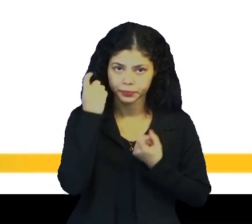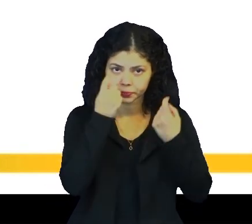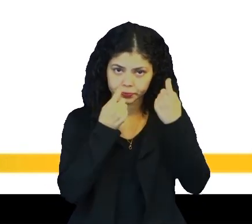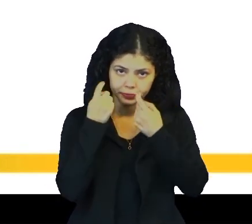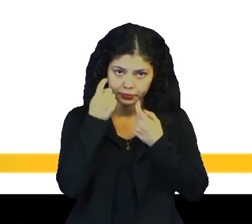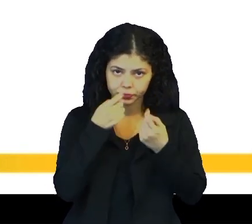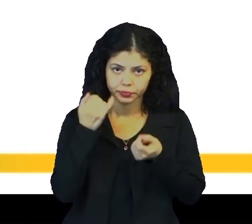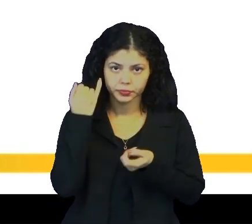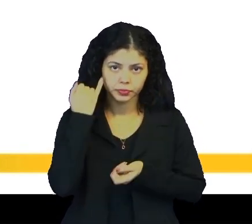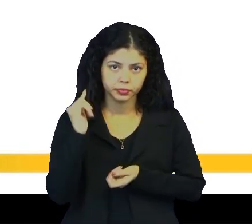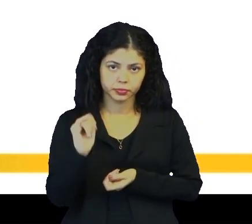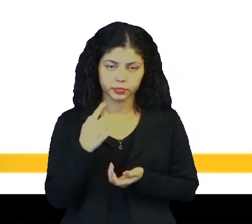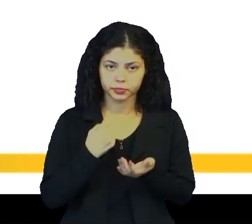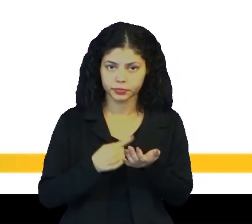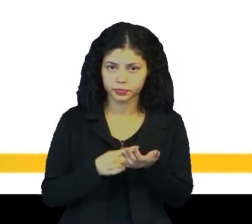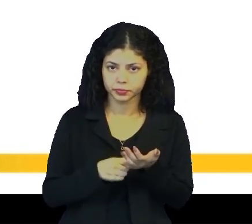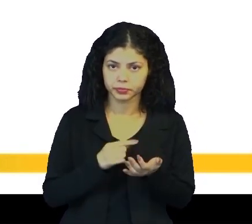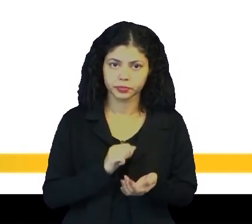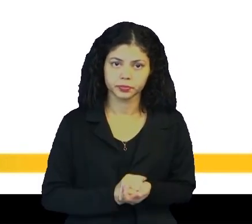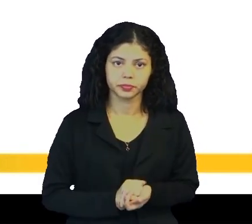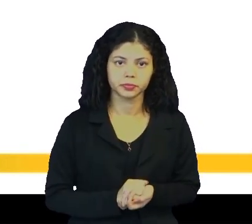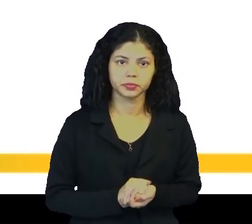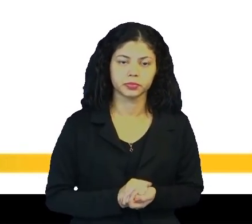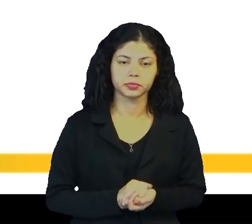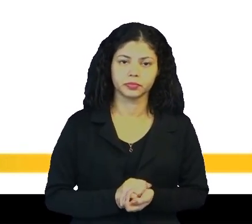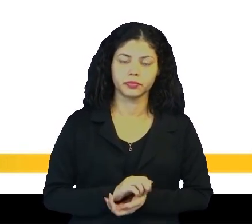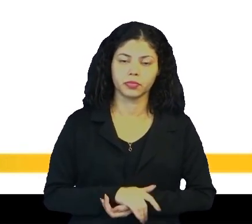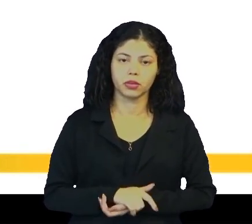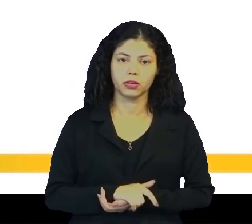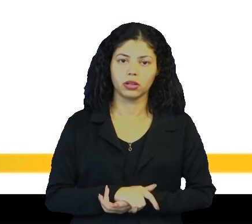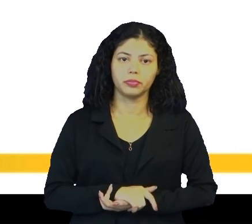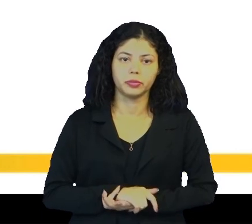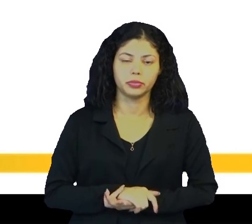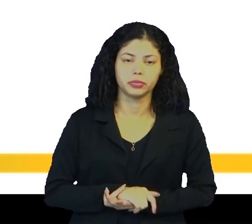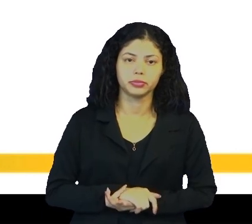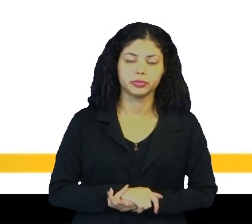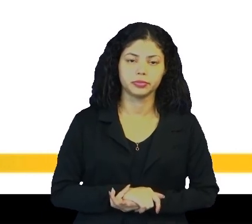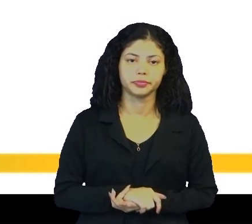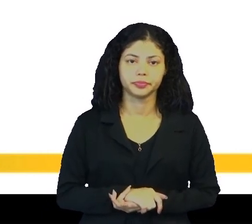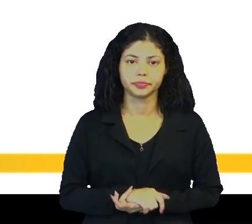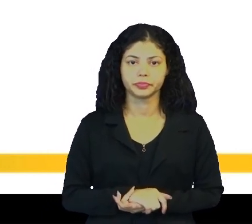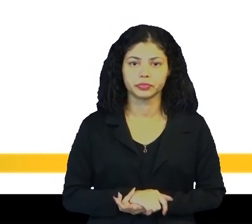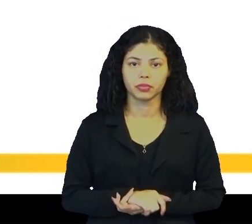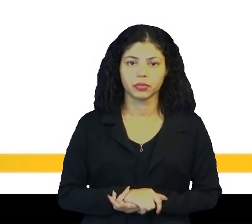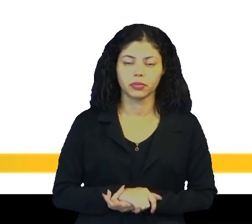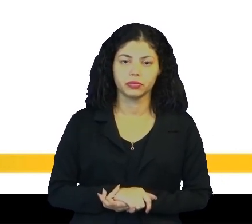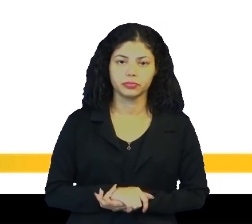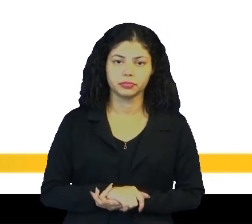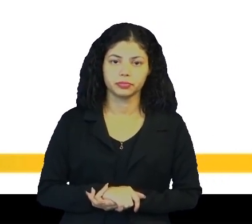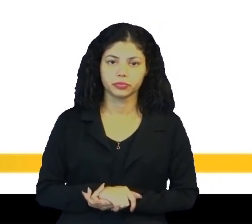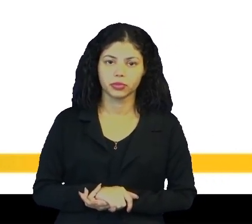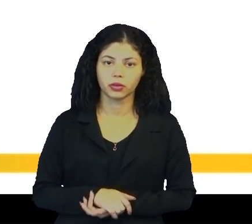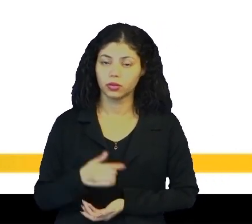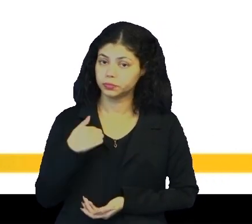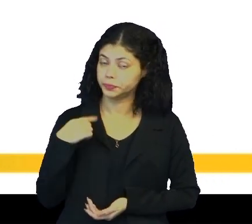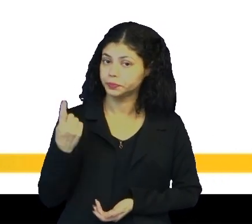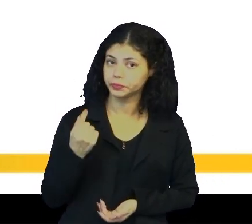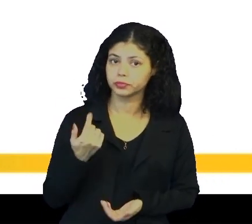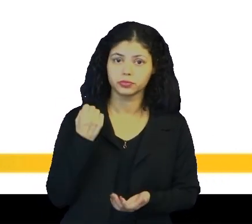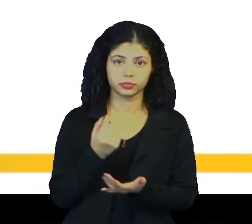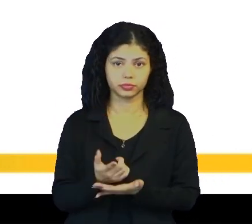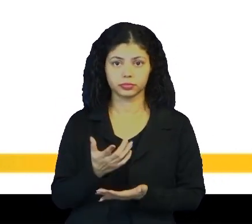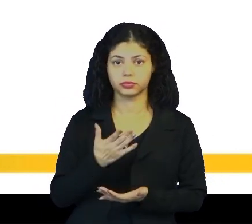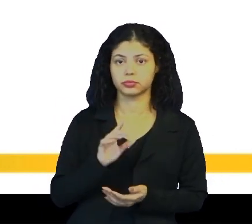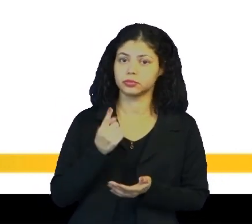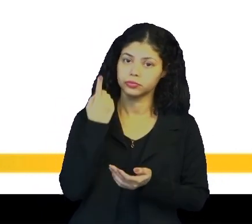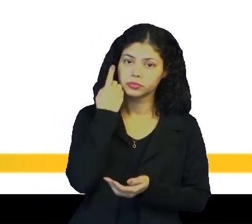expressa uma ideia de condição. Por exemplo, if I had money, I would buy a house. Se eu tivesse dinheiro, eu